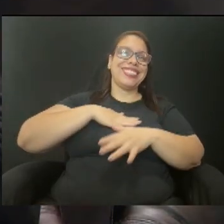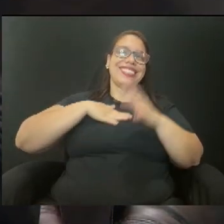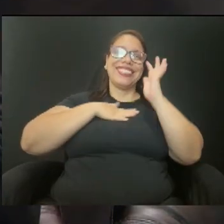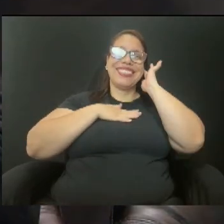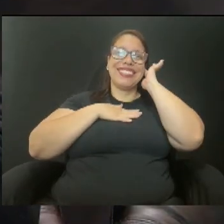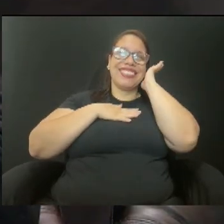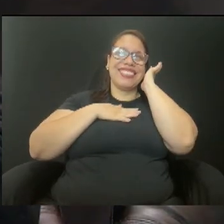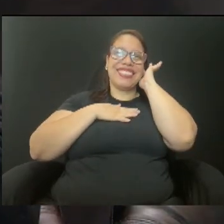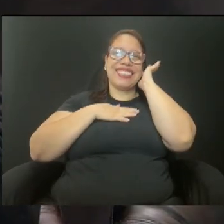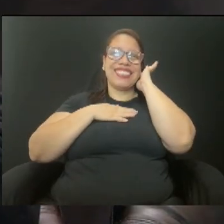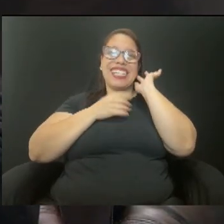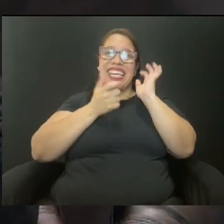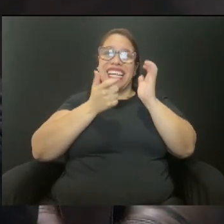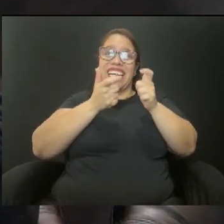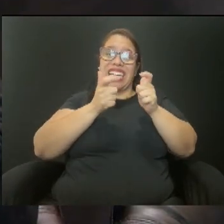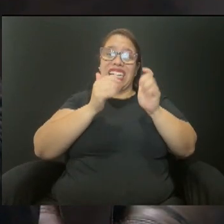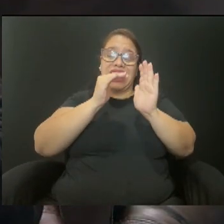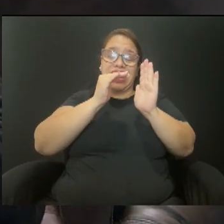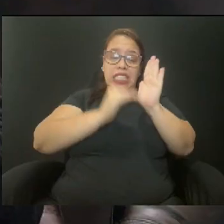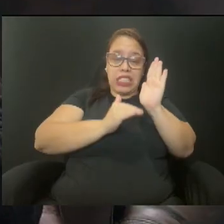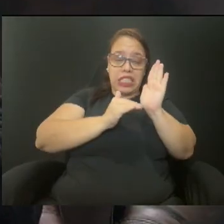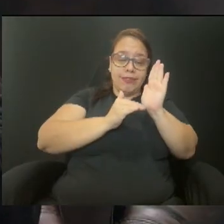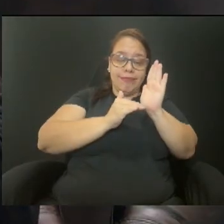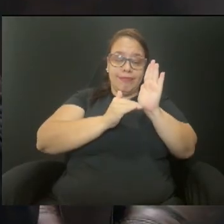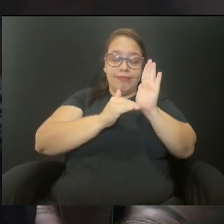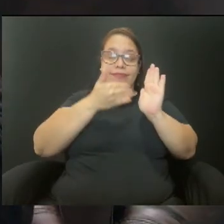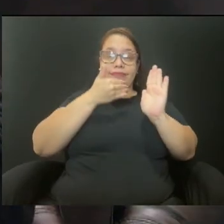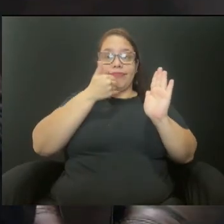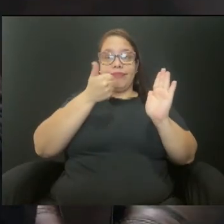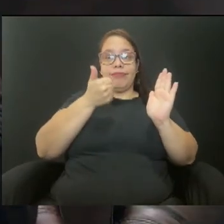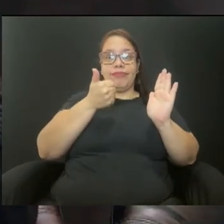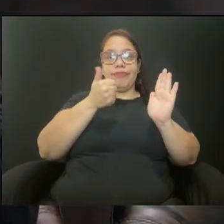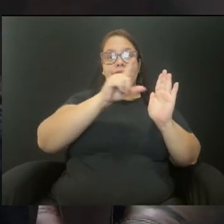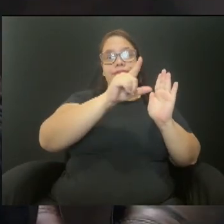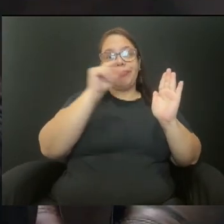baixo, então para elas a melhor saída seria